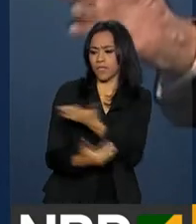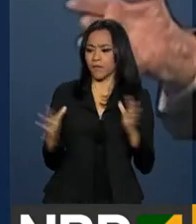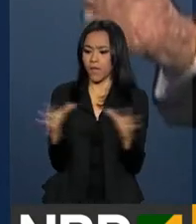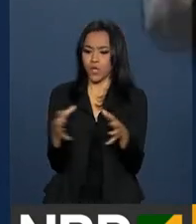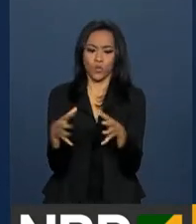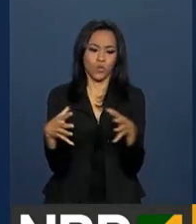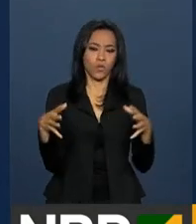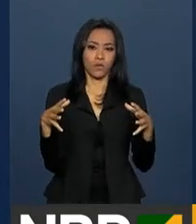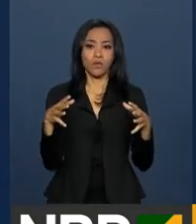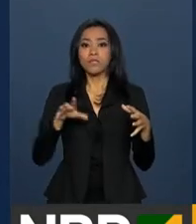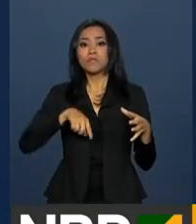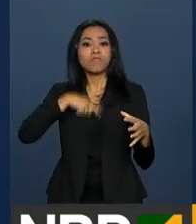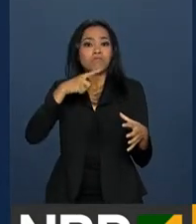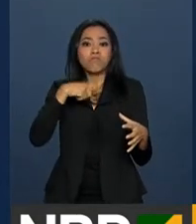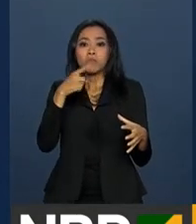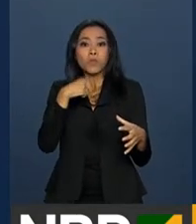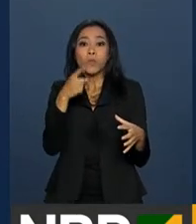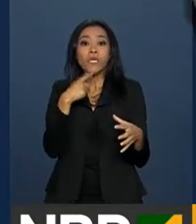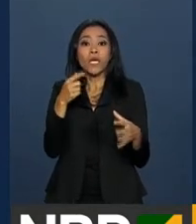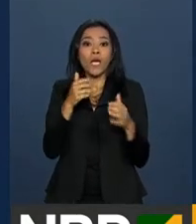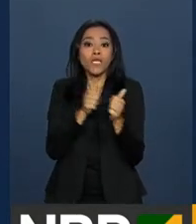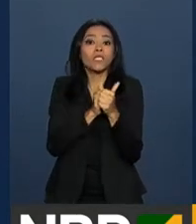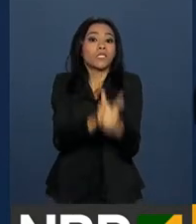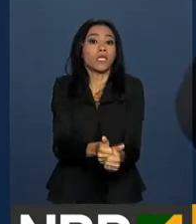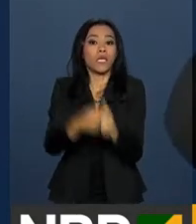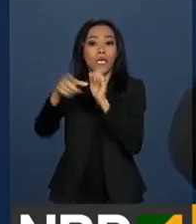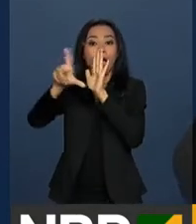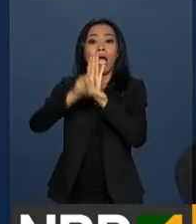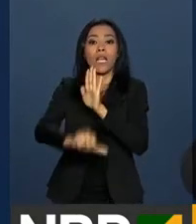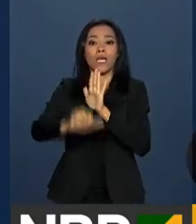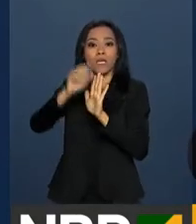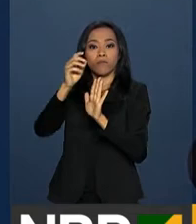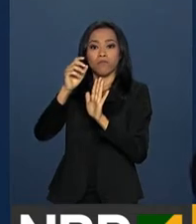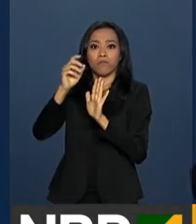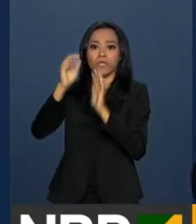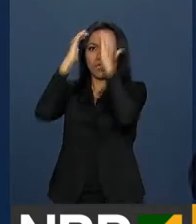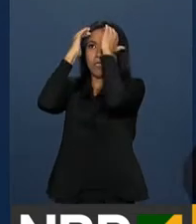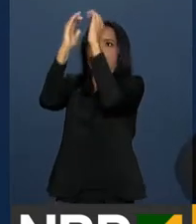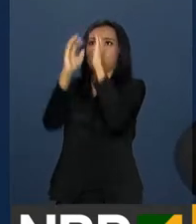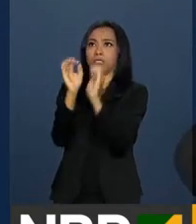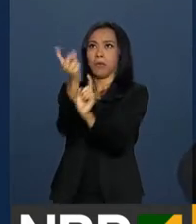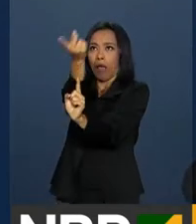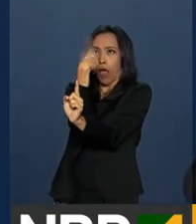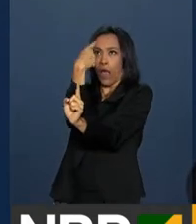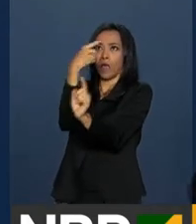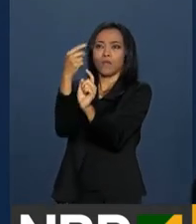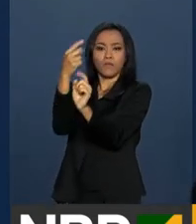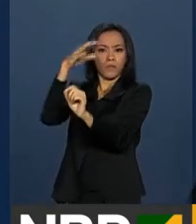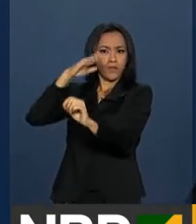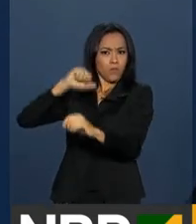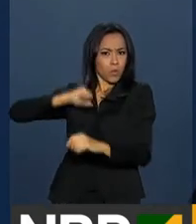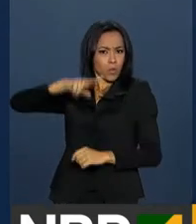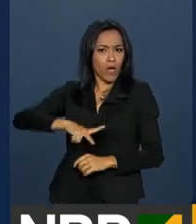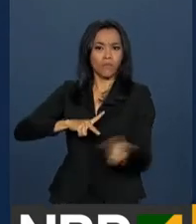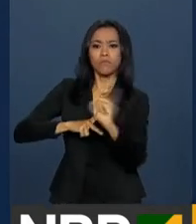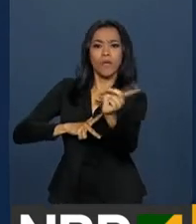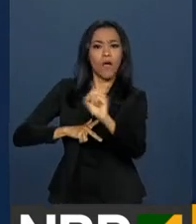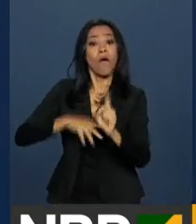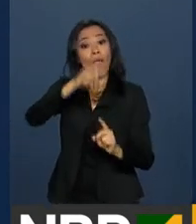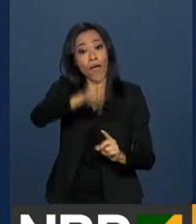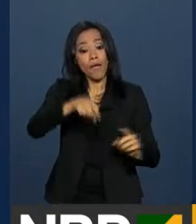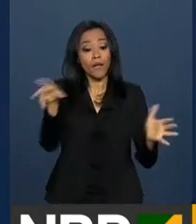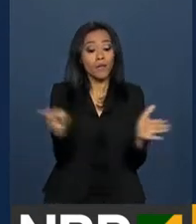ninguém ia aplicar a ordenação do reino português. Eles legislavam e administravam de acordo com as necessidades